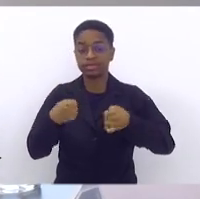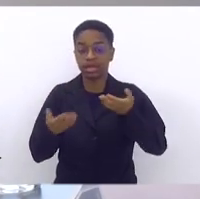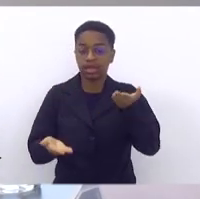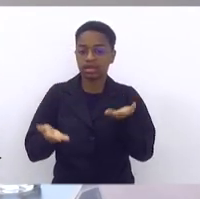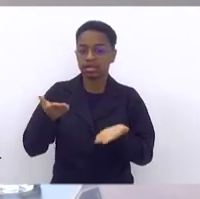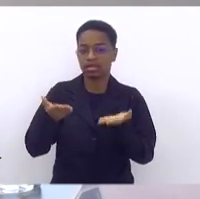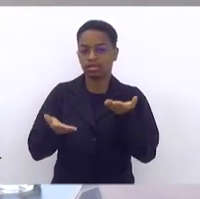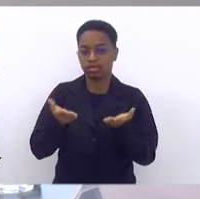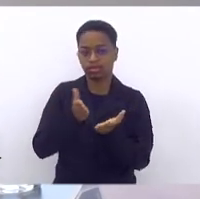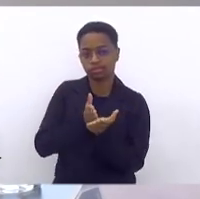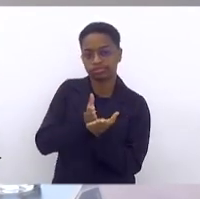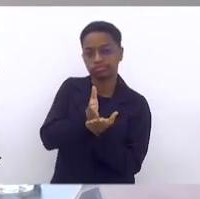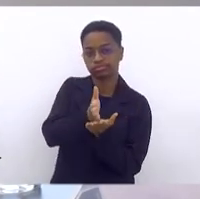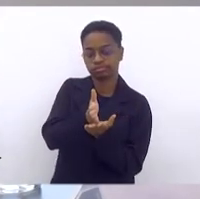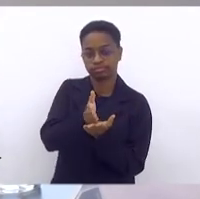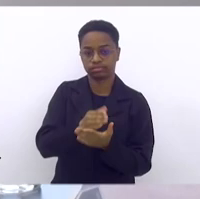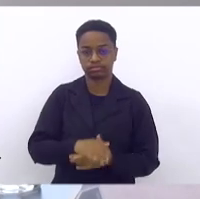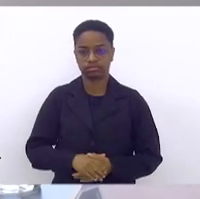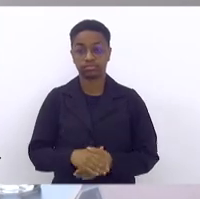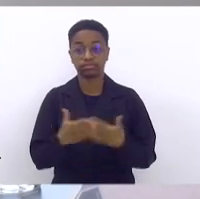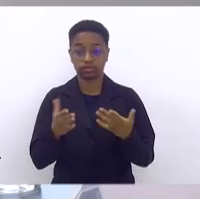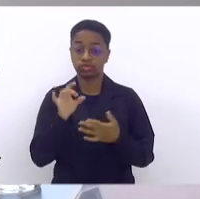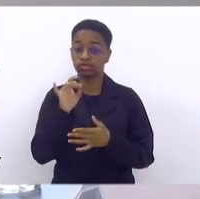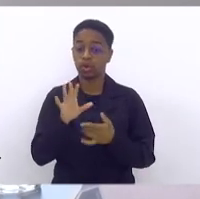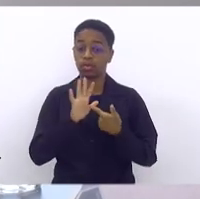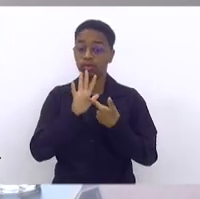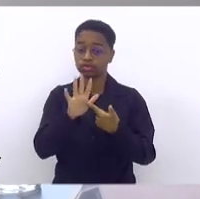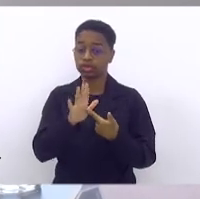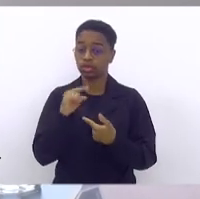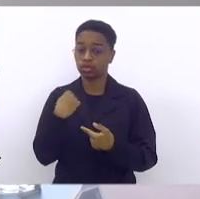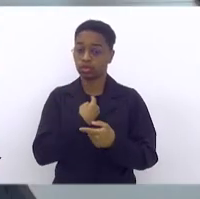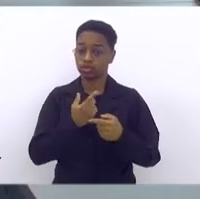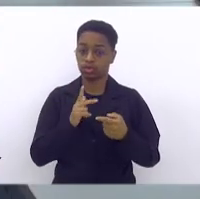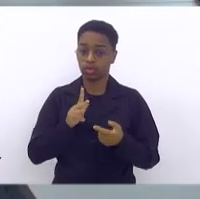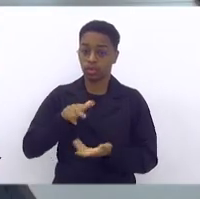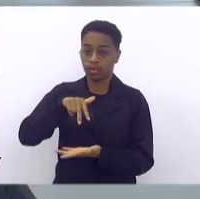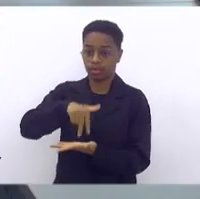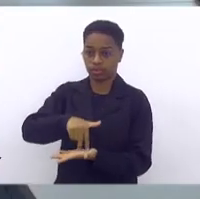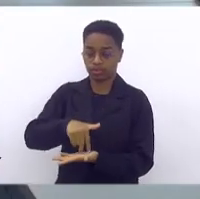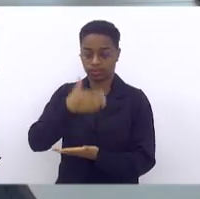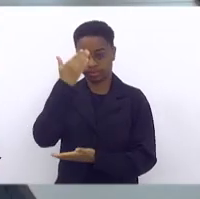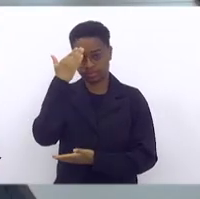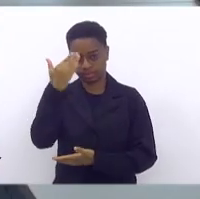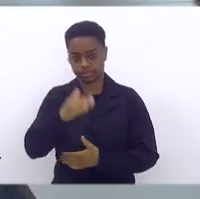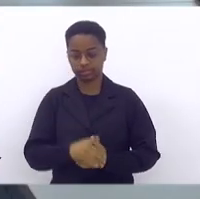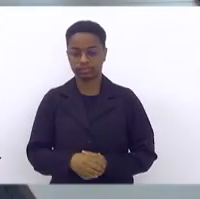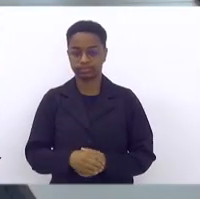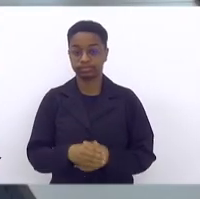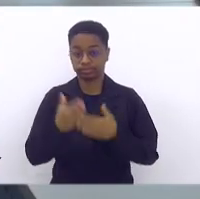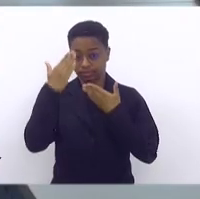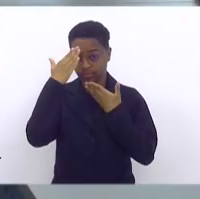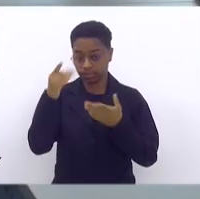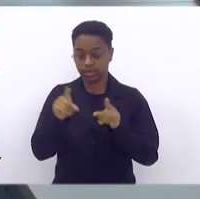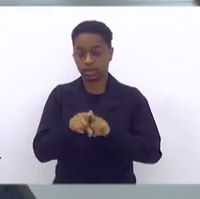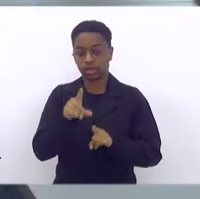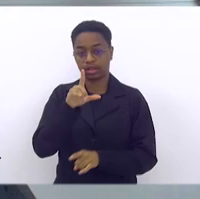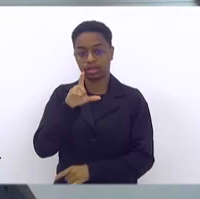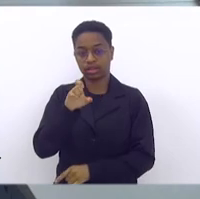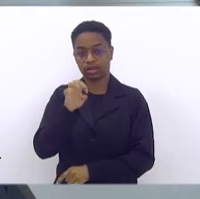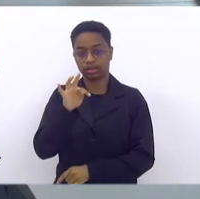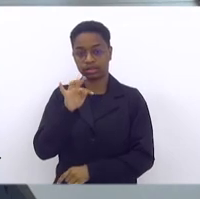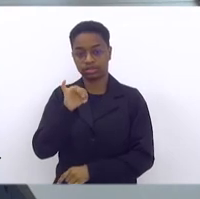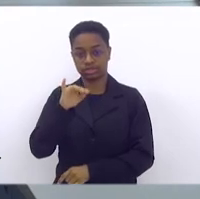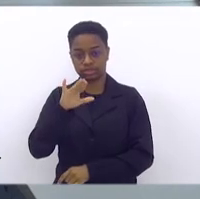é só para clarear as nossas posições. Muito obrigado. Bom, agradecendo a doutora Letícia Sabatini,